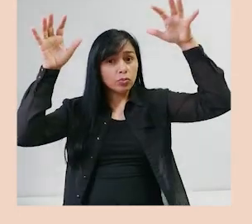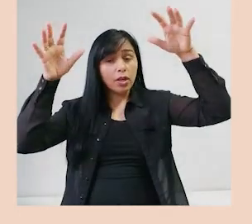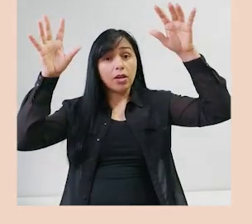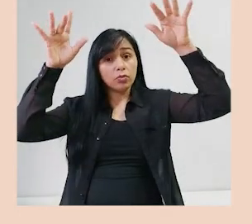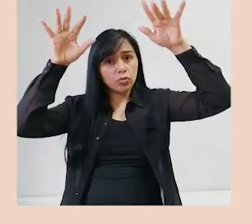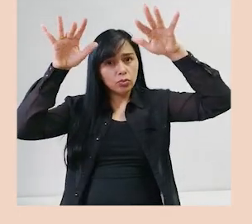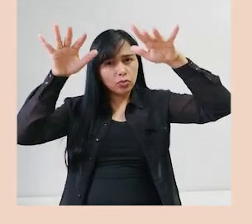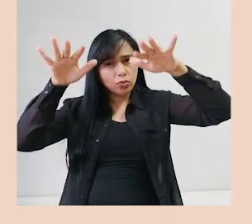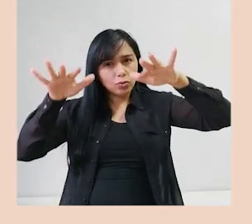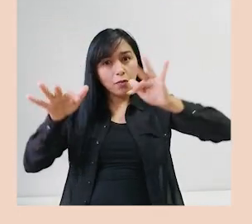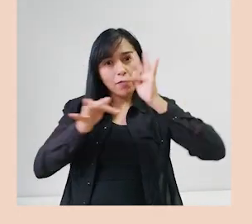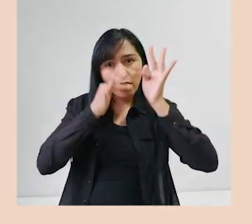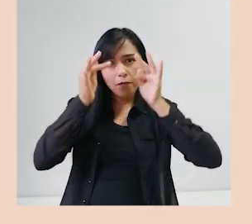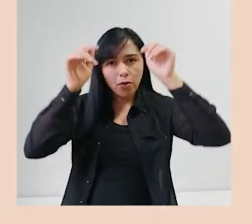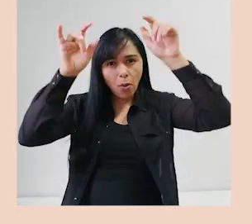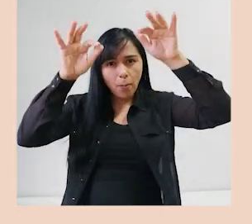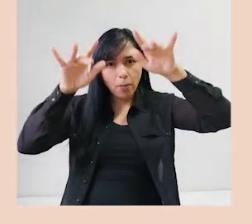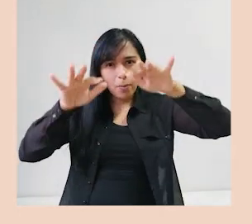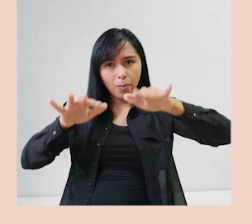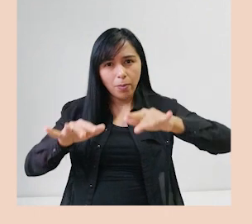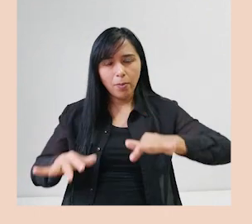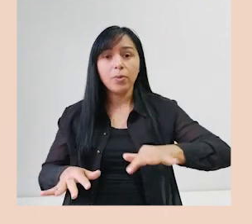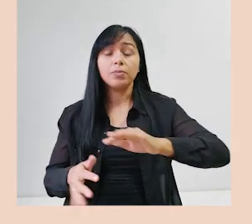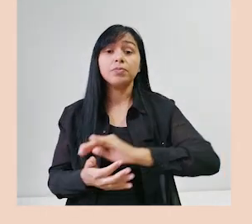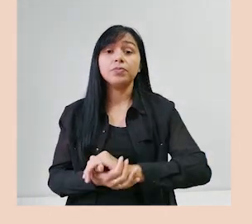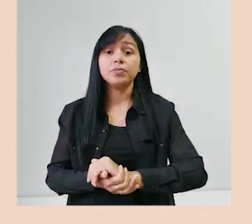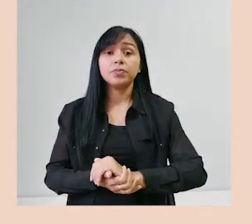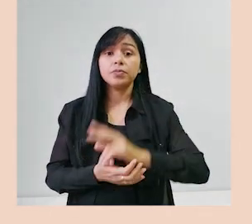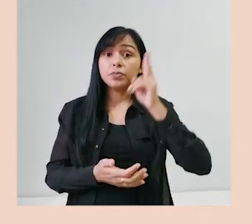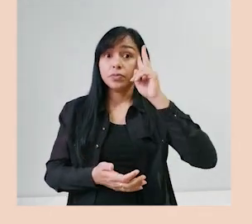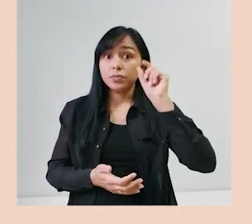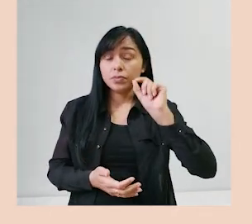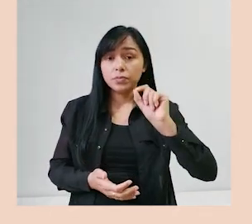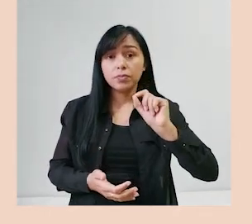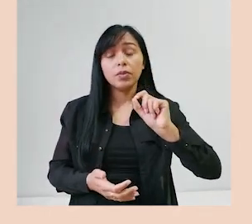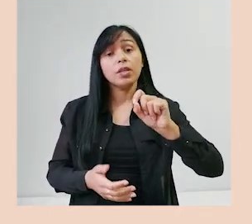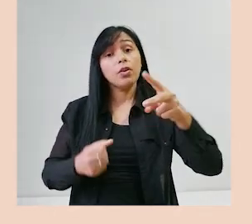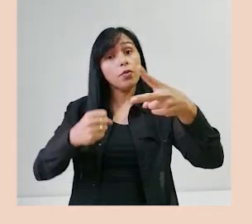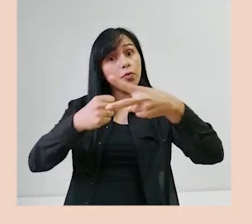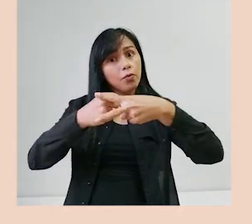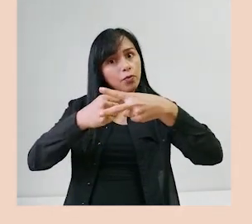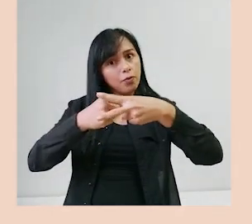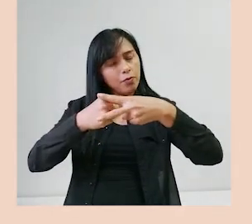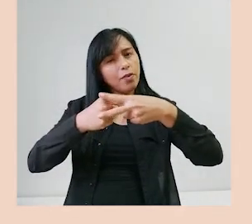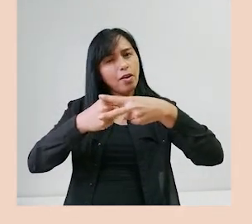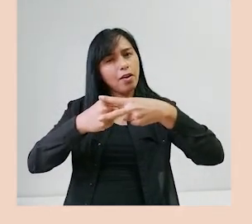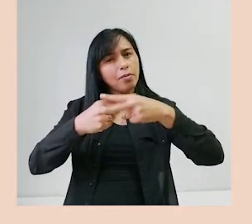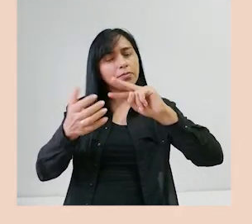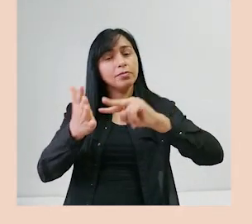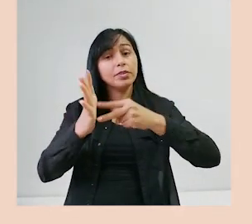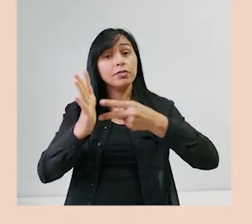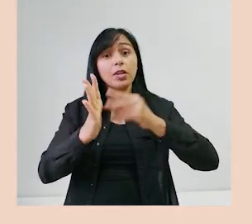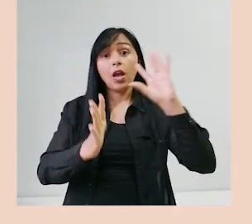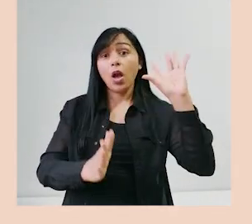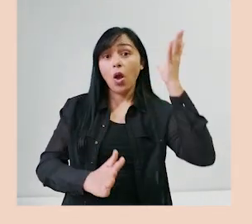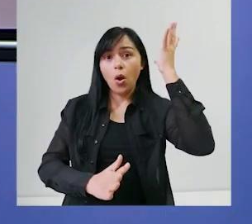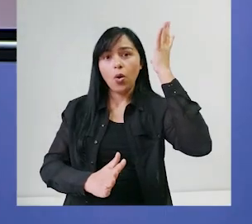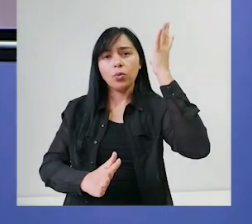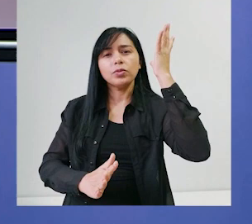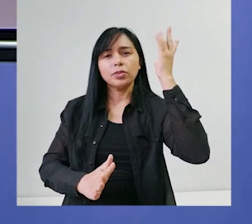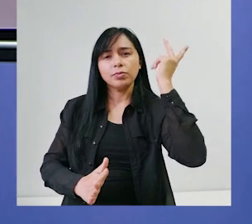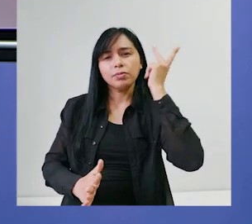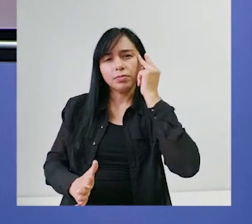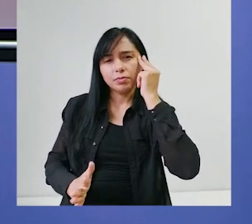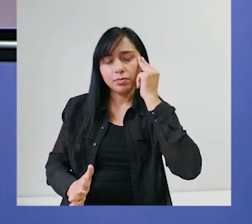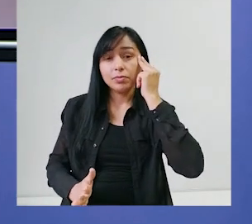helicóptero Lembra que eu falei que quando temos verbos que indicam fenômenos da natureza nós temos oração sem sujeito